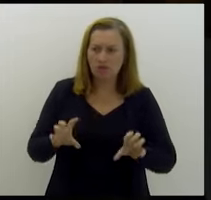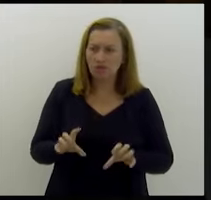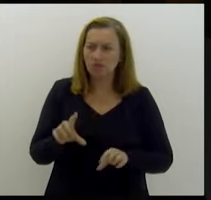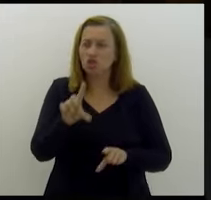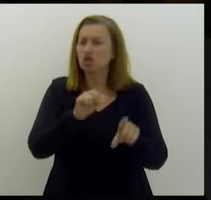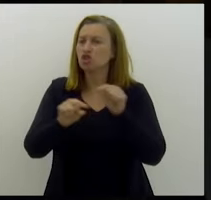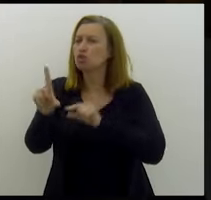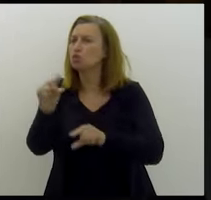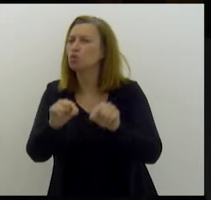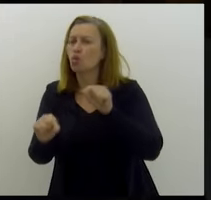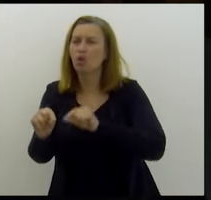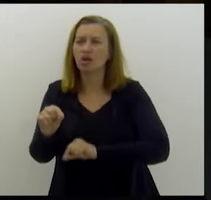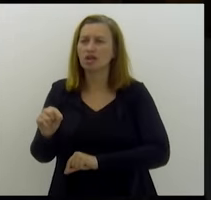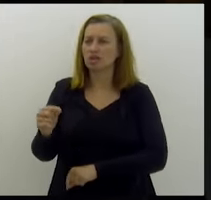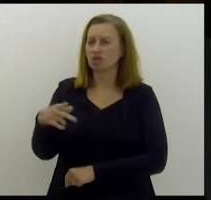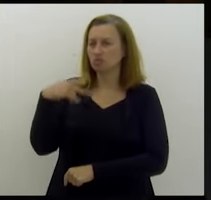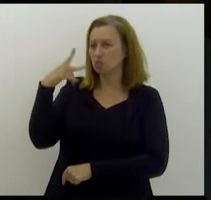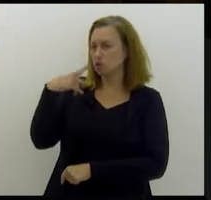é